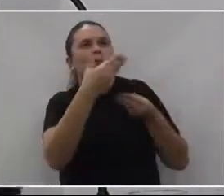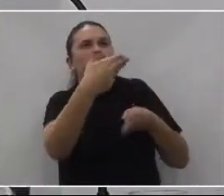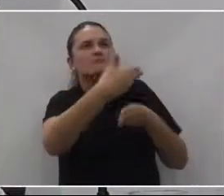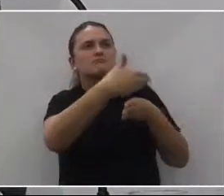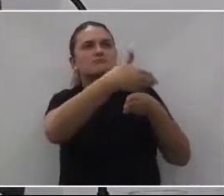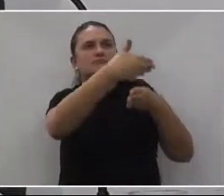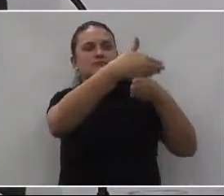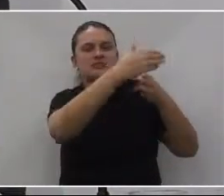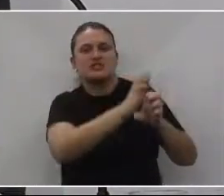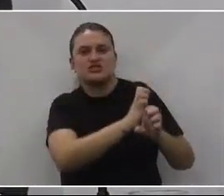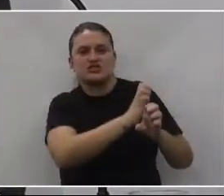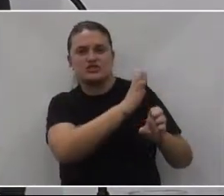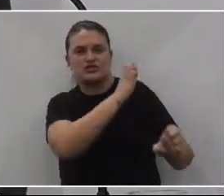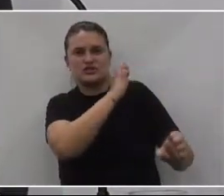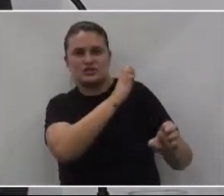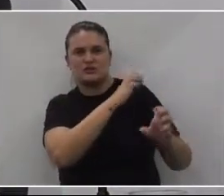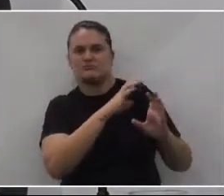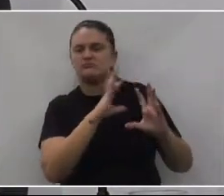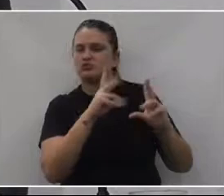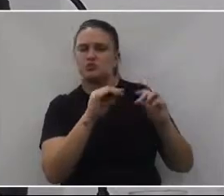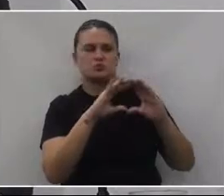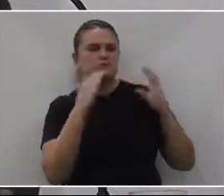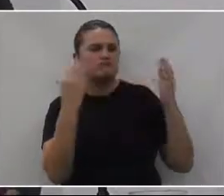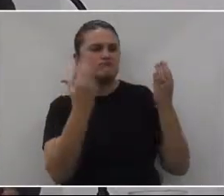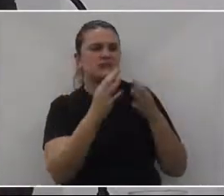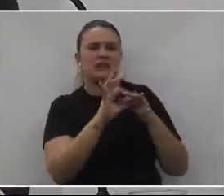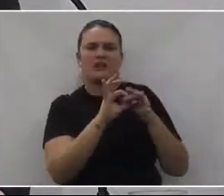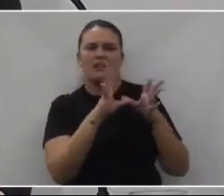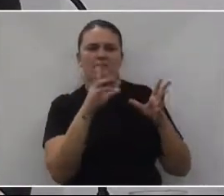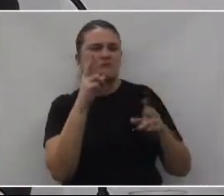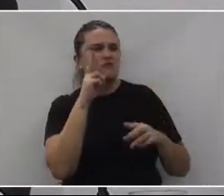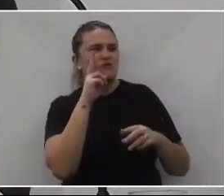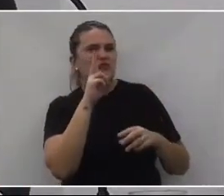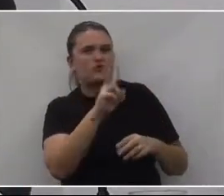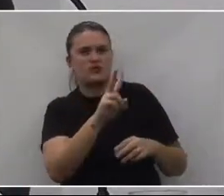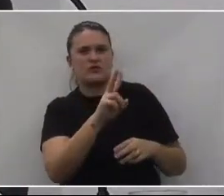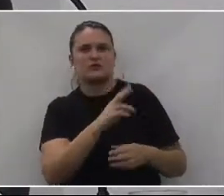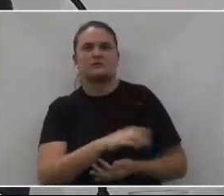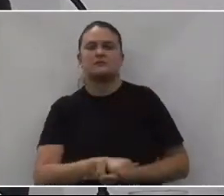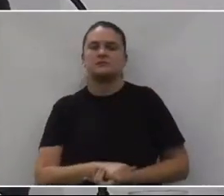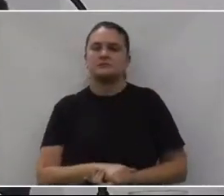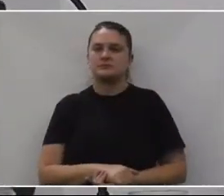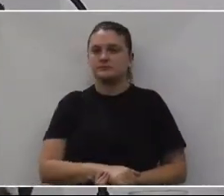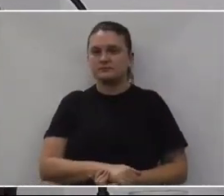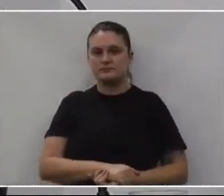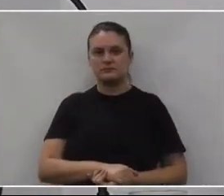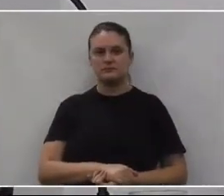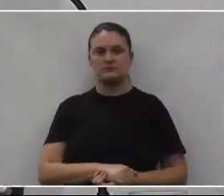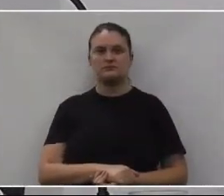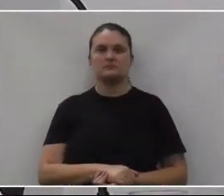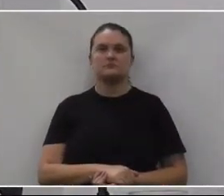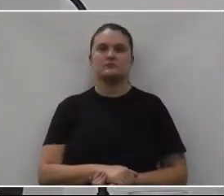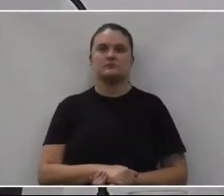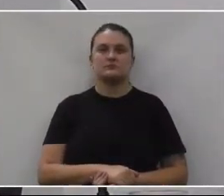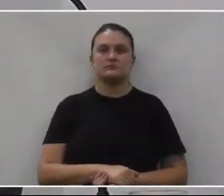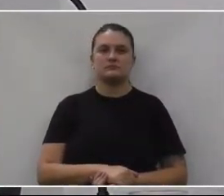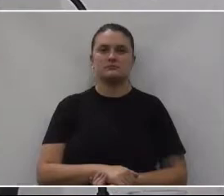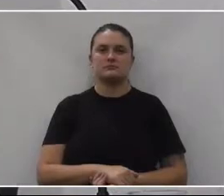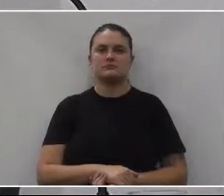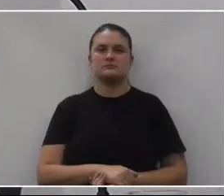à disposição de toda a nossa comunidade sobre técnicas de engenharia de construção e desenvolvimento de